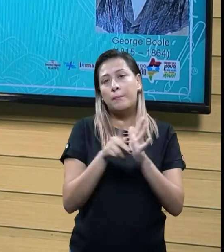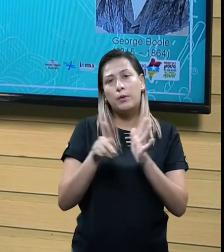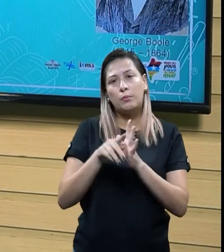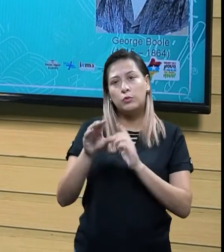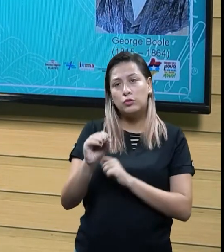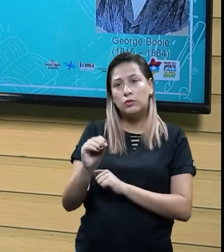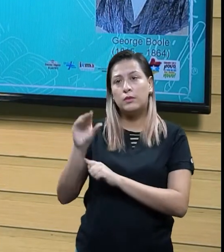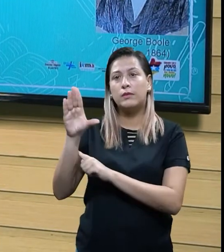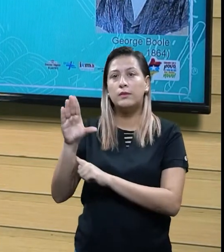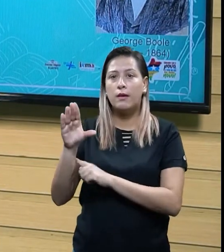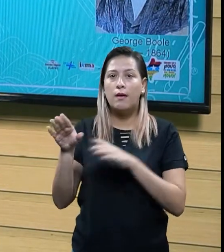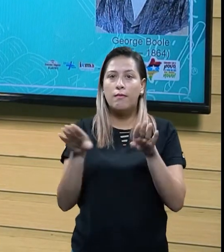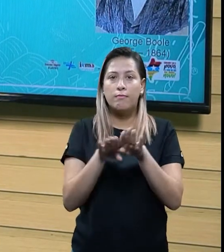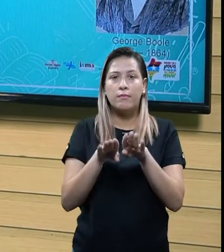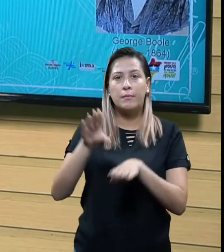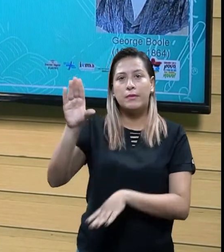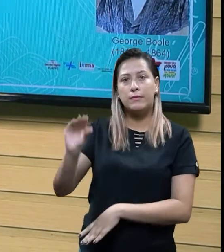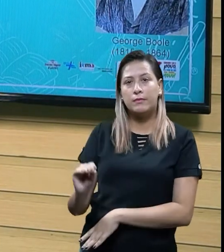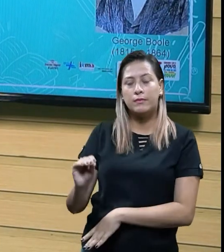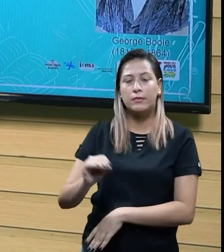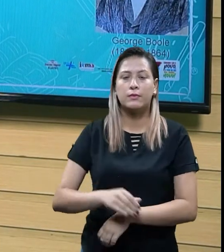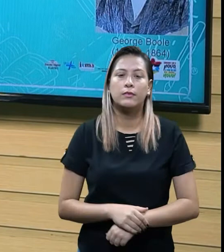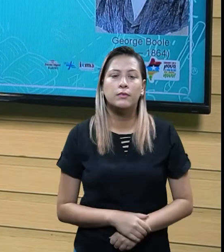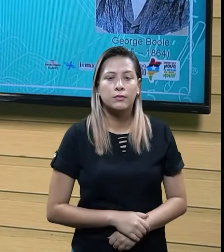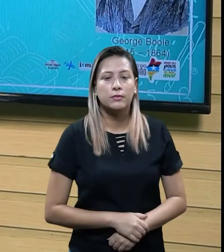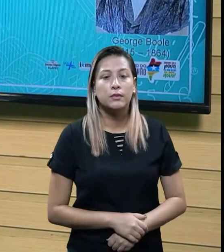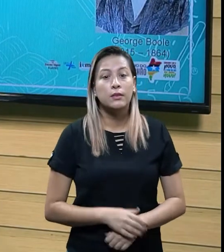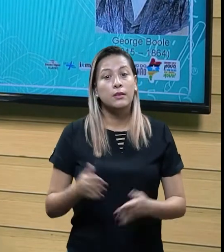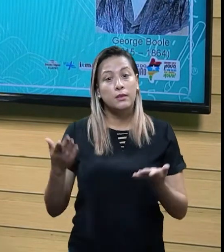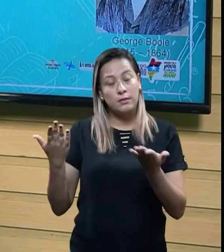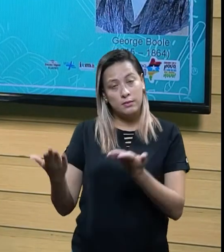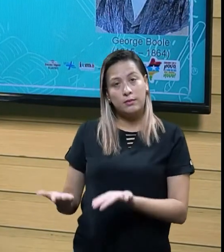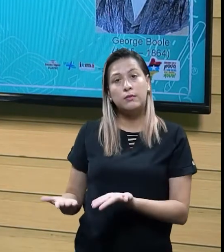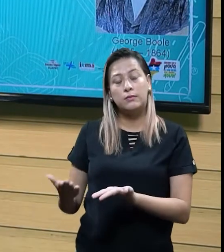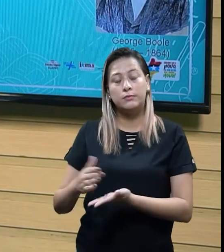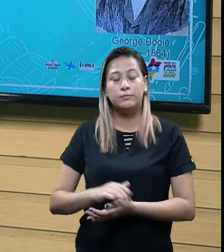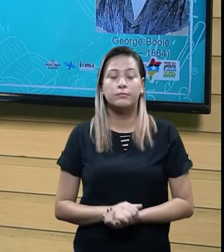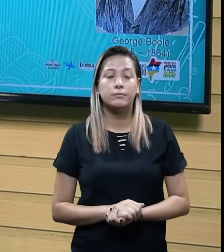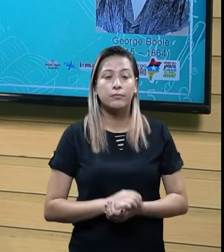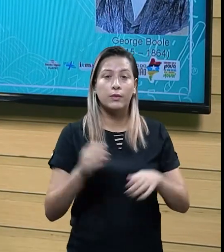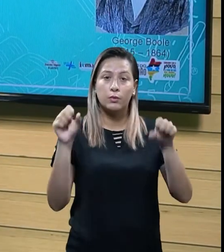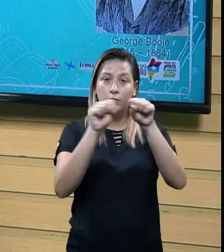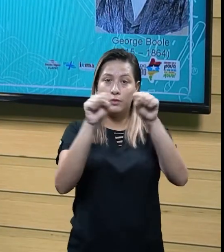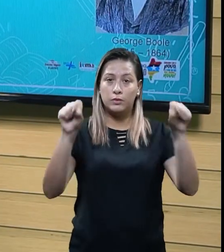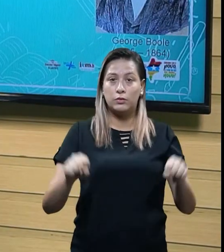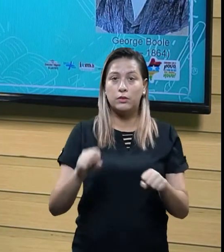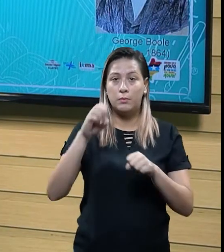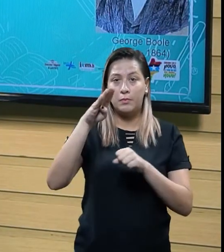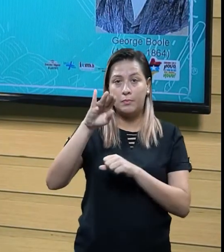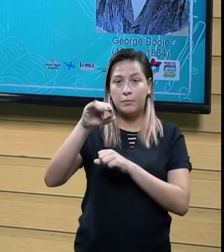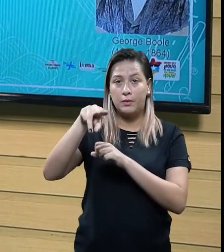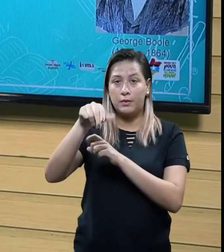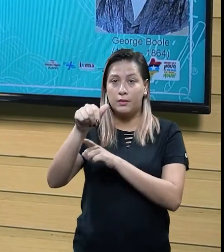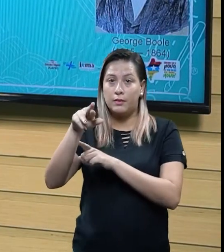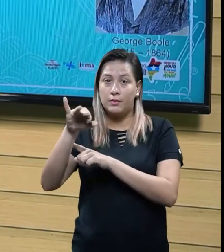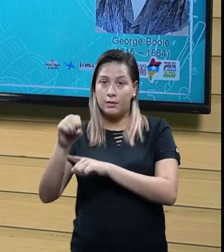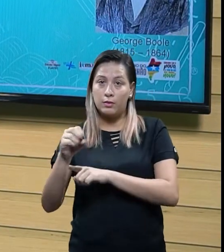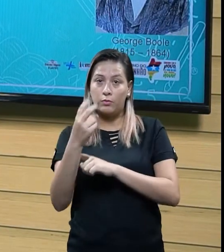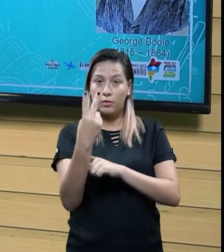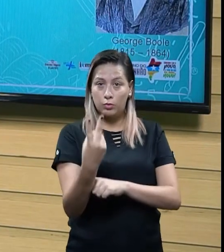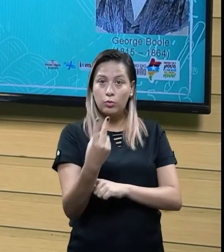mesmo. E ele introduziu o nosso sistema binário, tá? Baseado em 2 dígitos, o